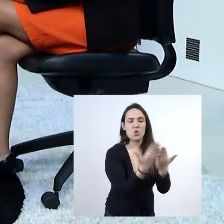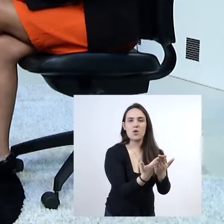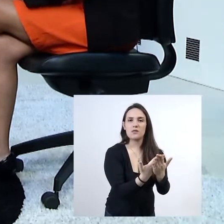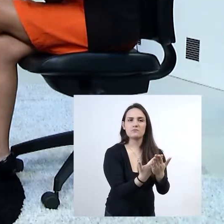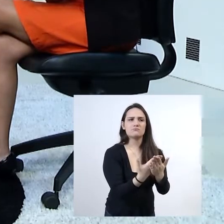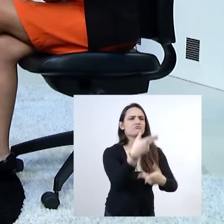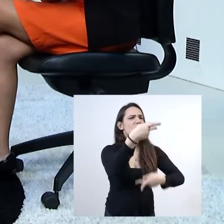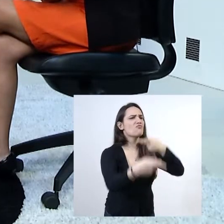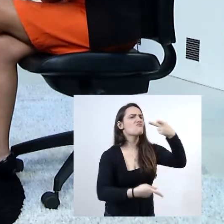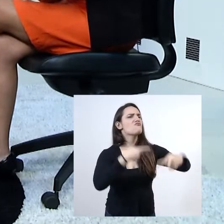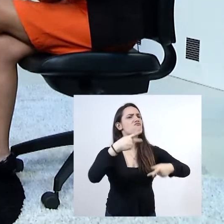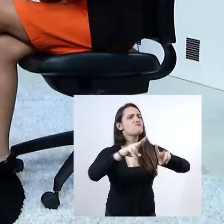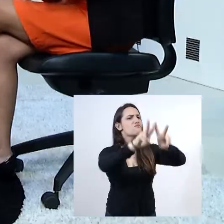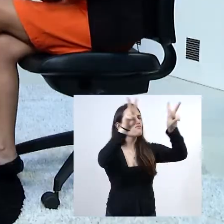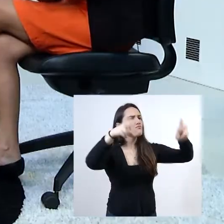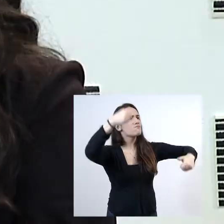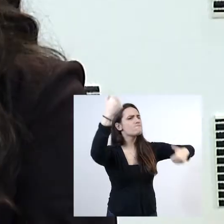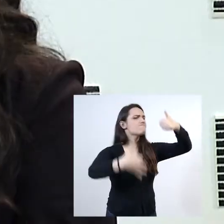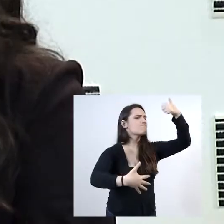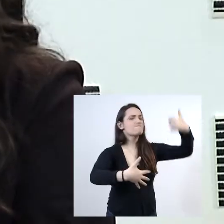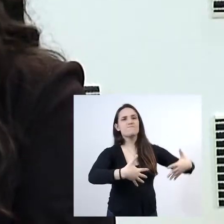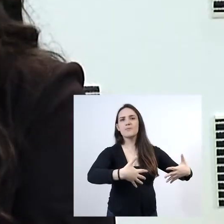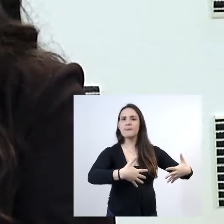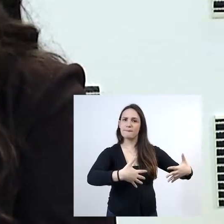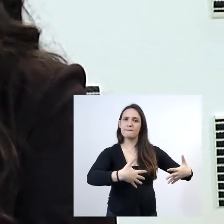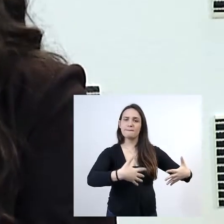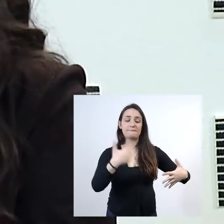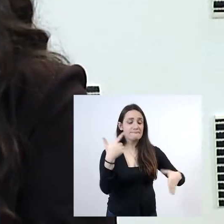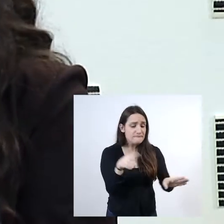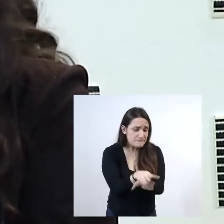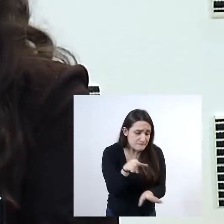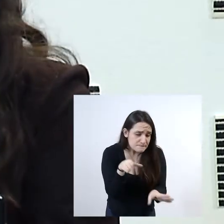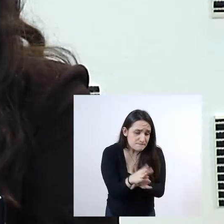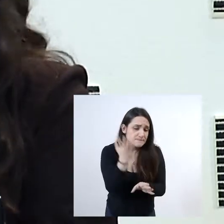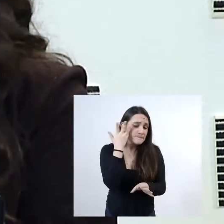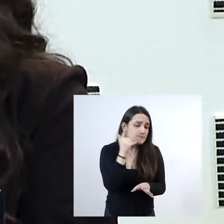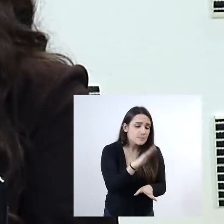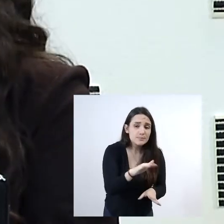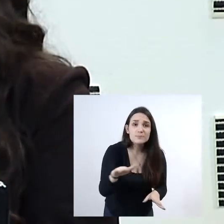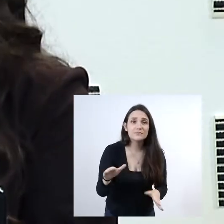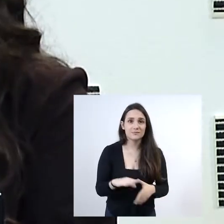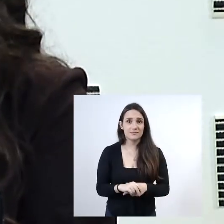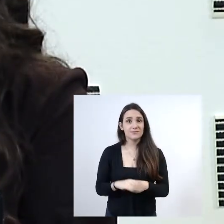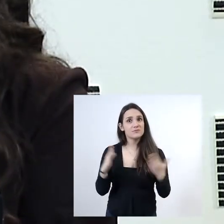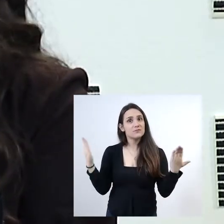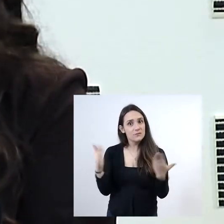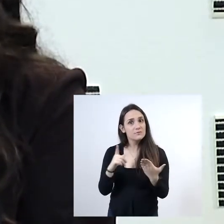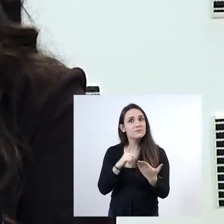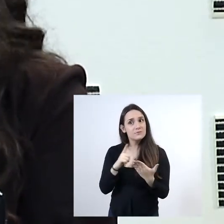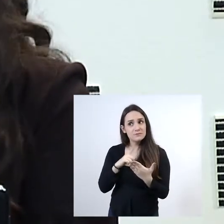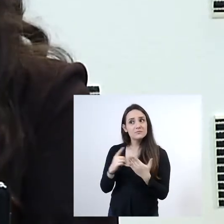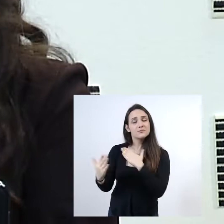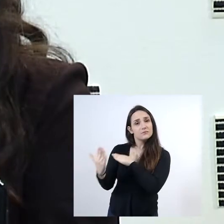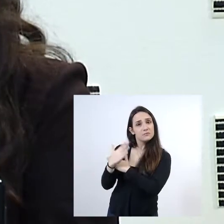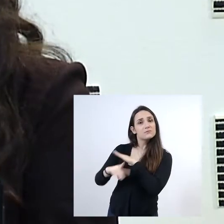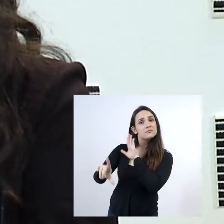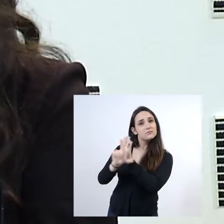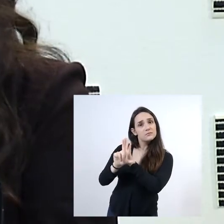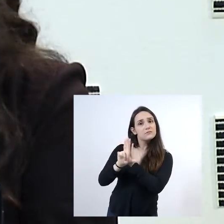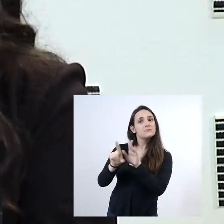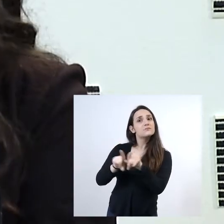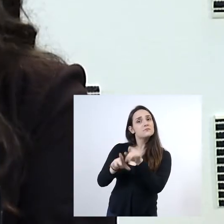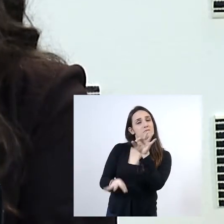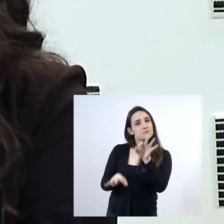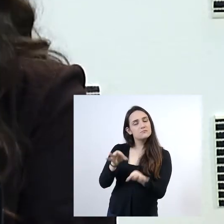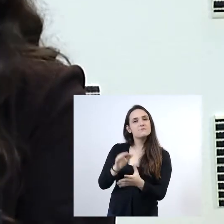sobre isso com as crianças, com amparo jurídico, legal. A gente